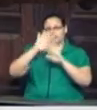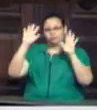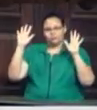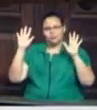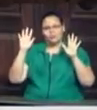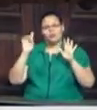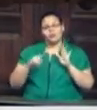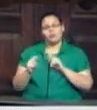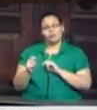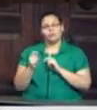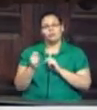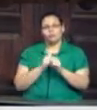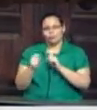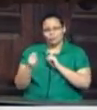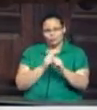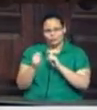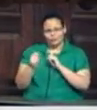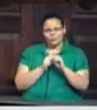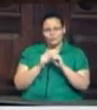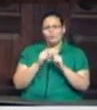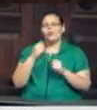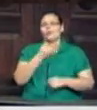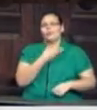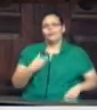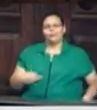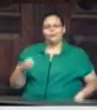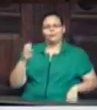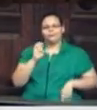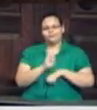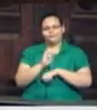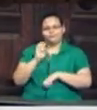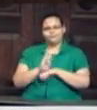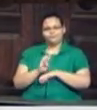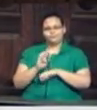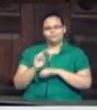na economia que o governo do estado alega alcançar com esses projetos.